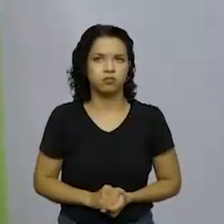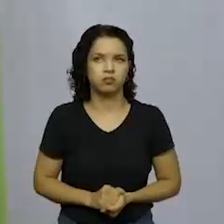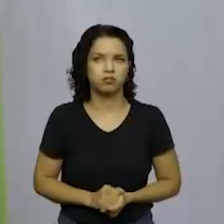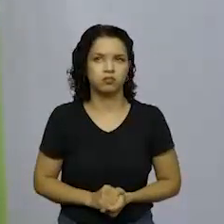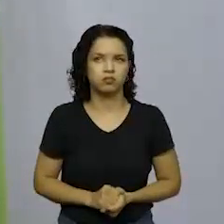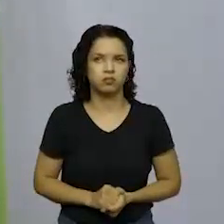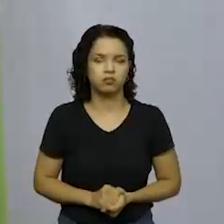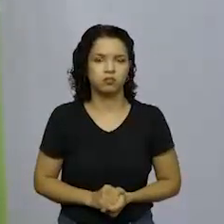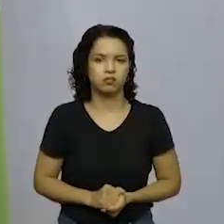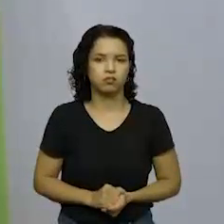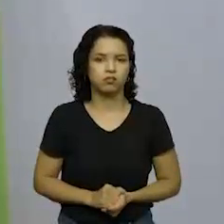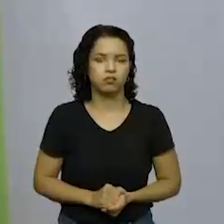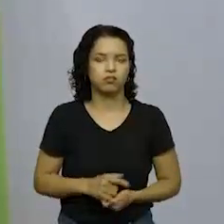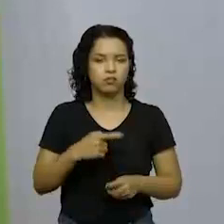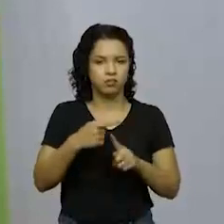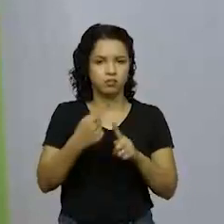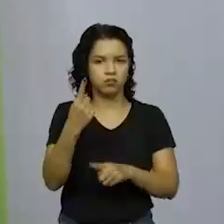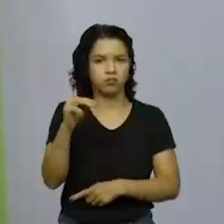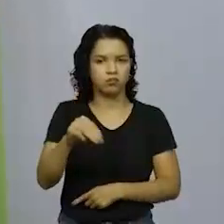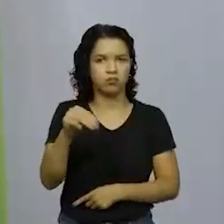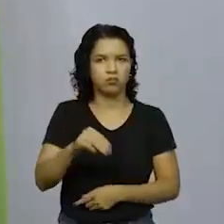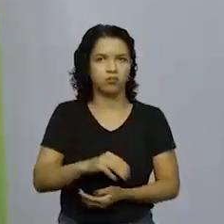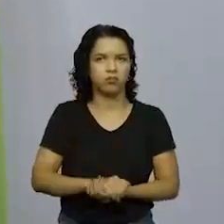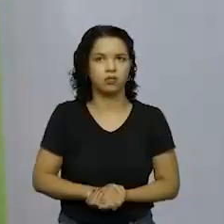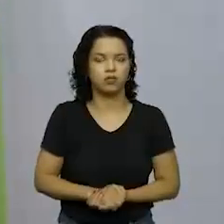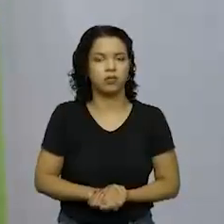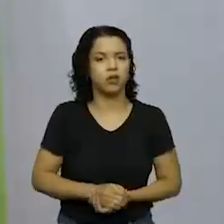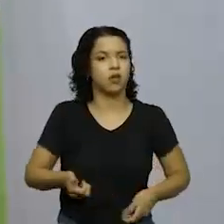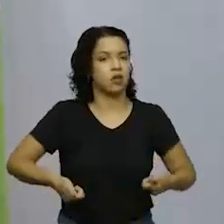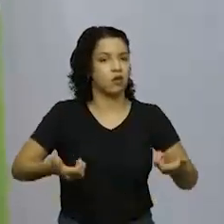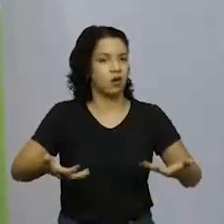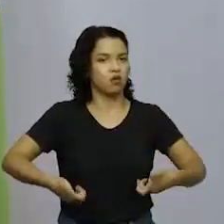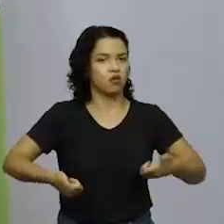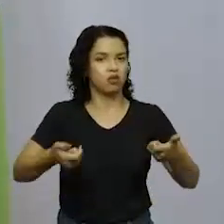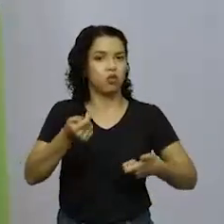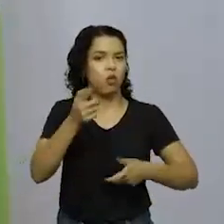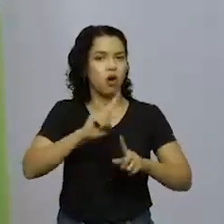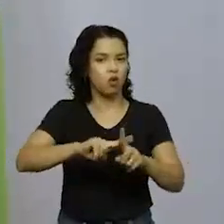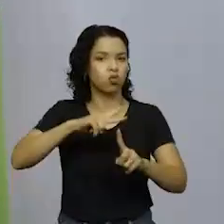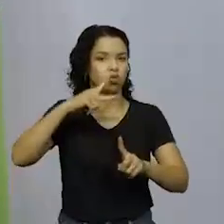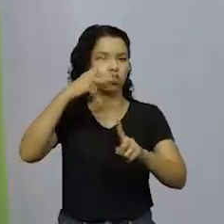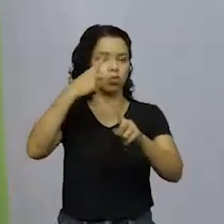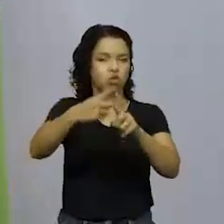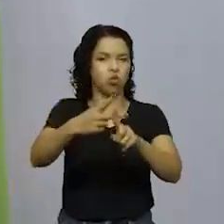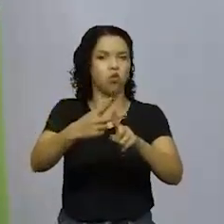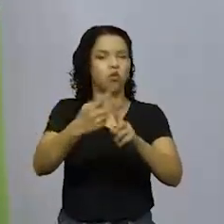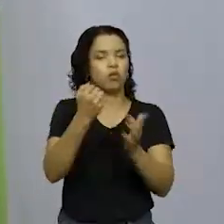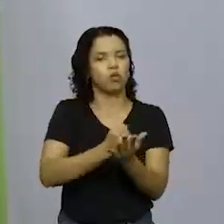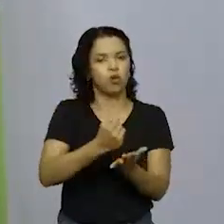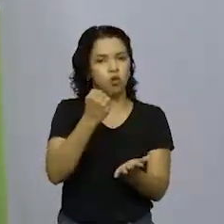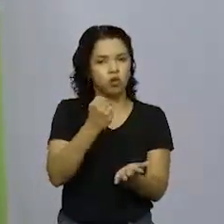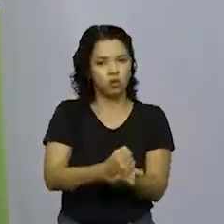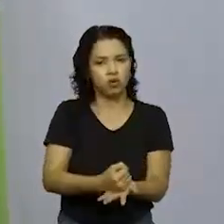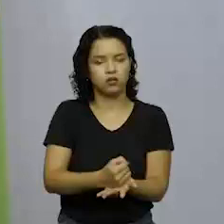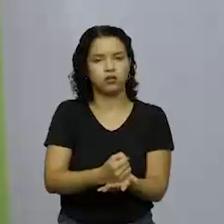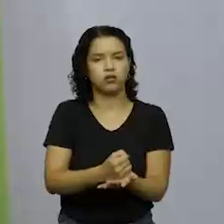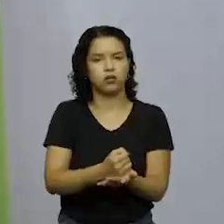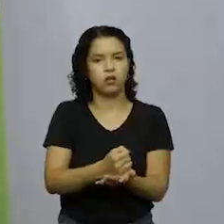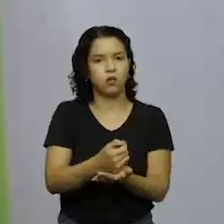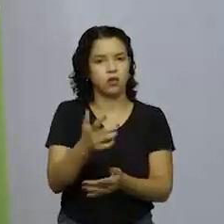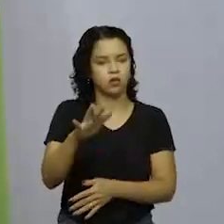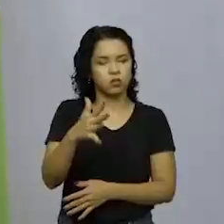Mais um minuto. Porque ele está gastando quase o dobro do que foi previsto no contrato original, que era cerca de 800